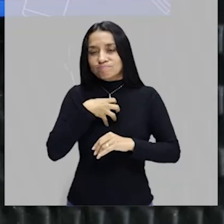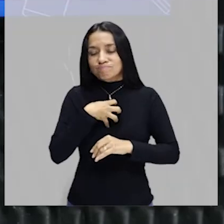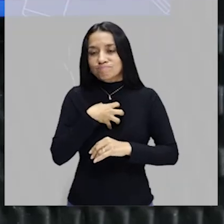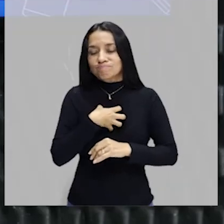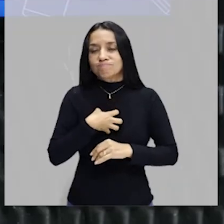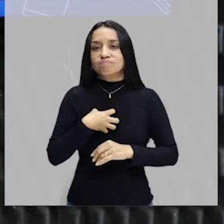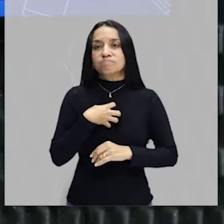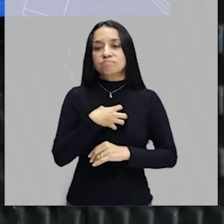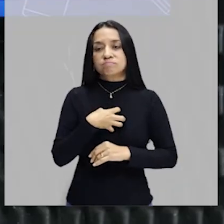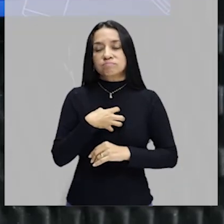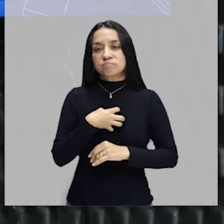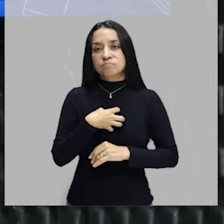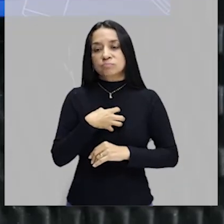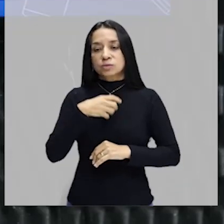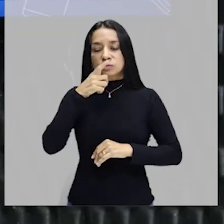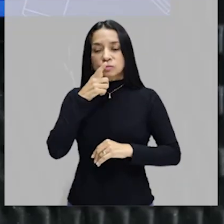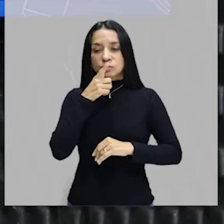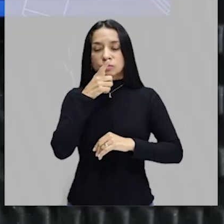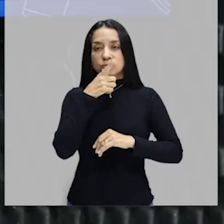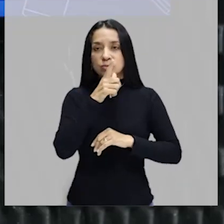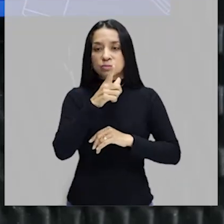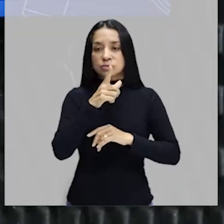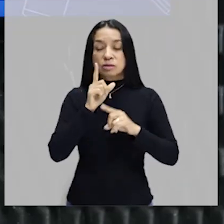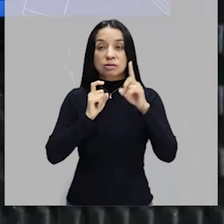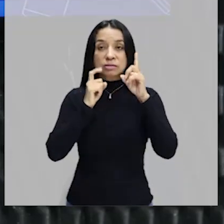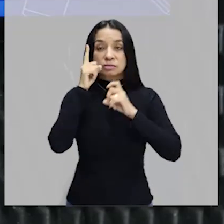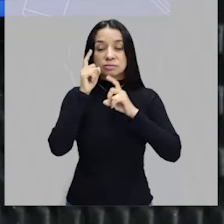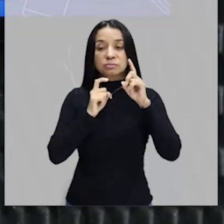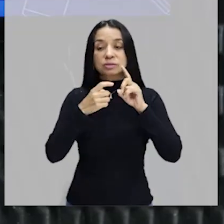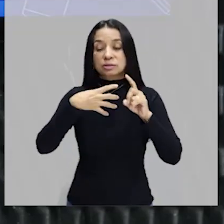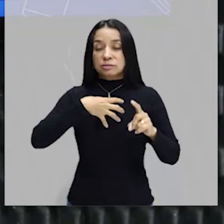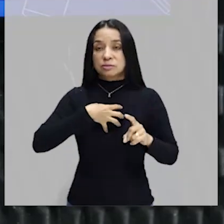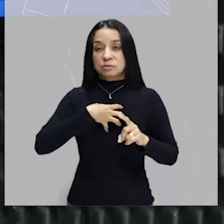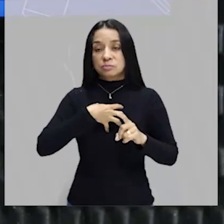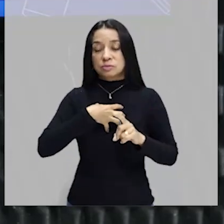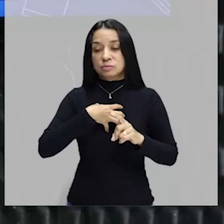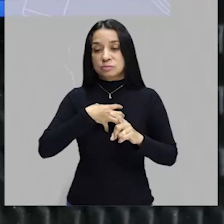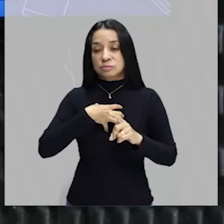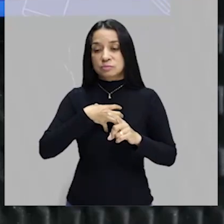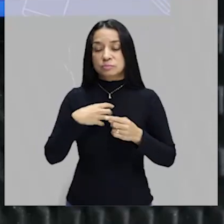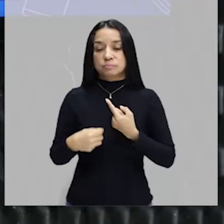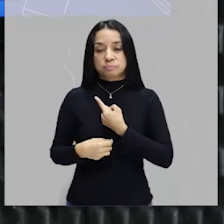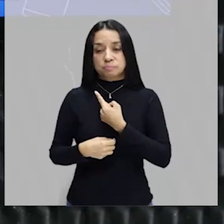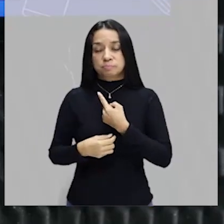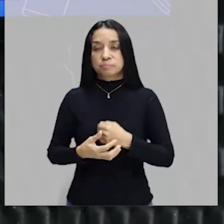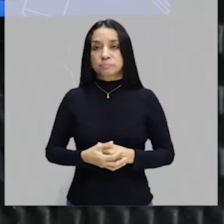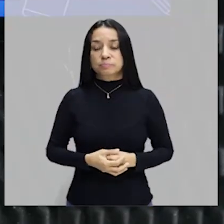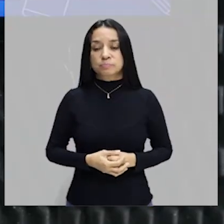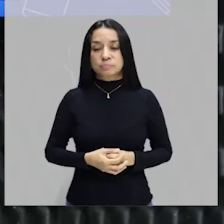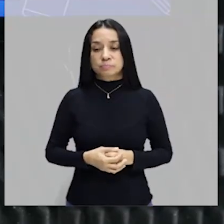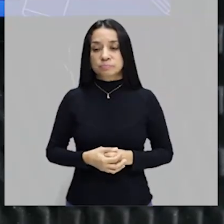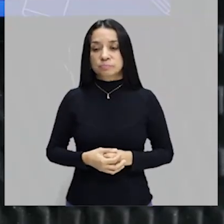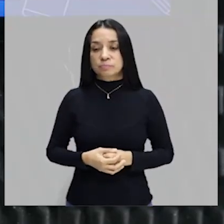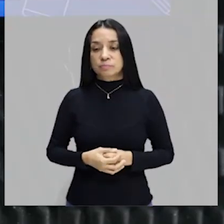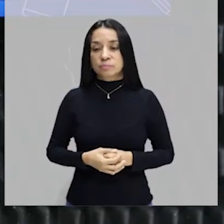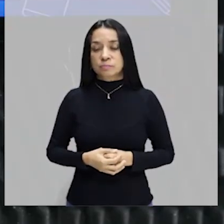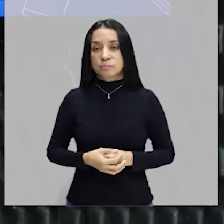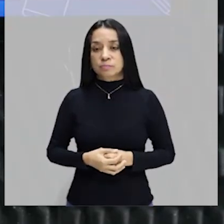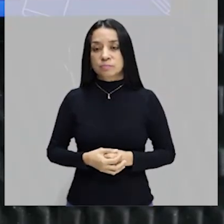raiva. Então, a gente consegue expressar sentimentos por meio das nossas expressões faciais. E os